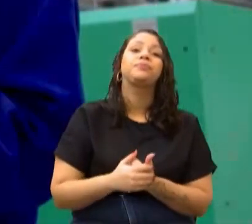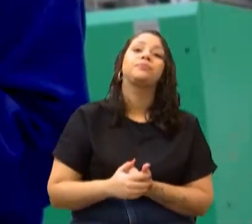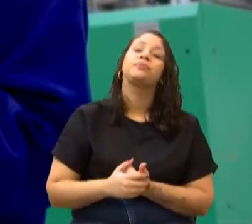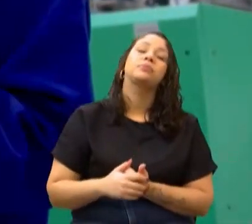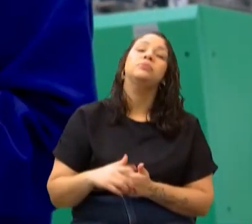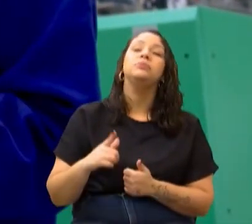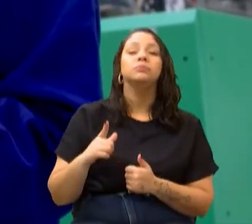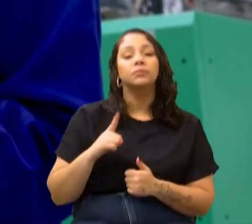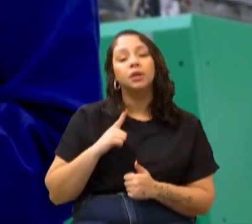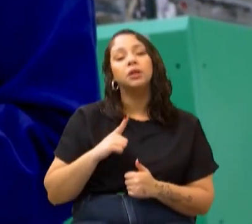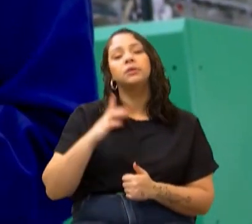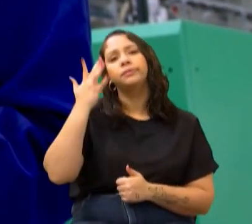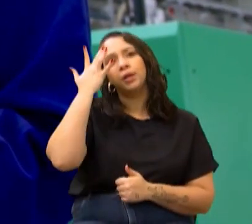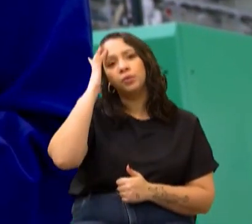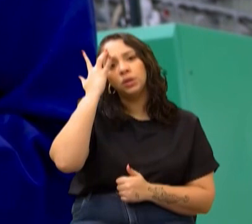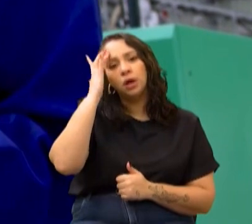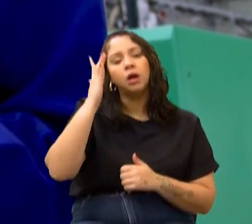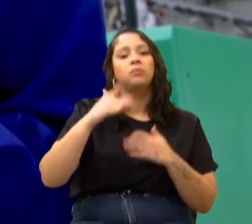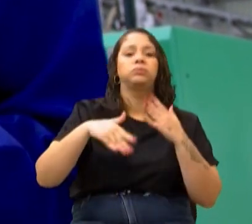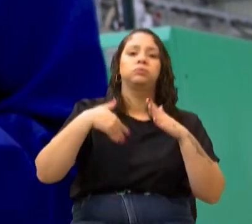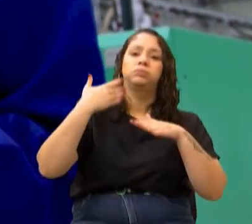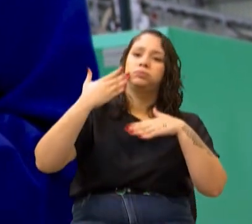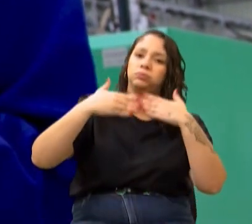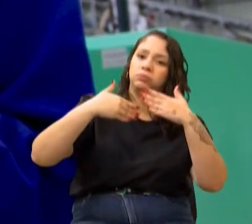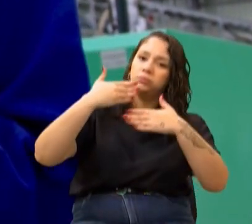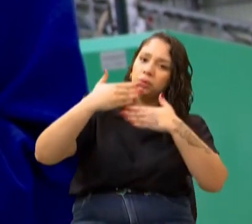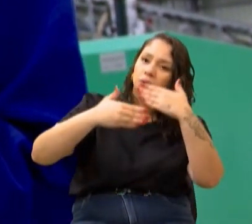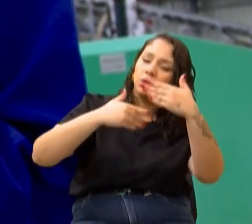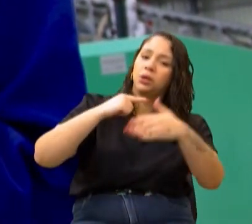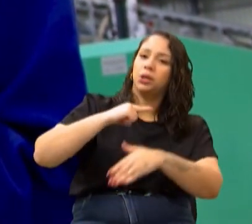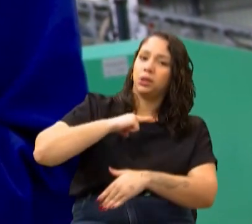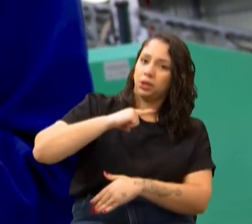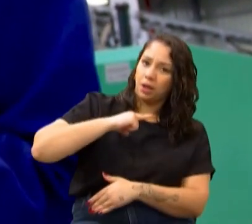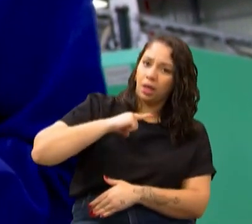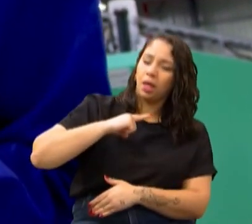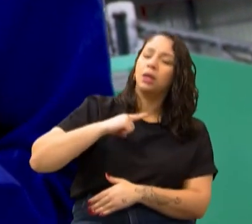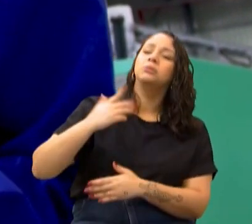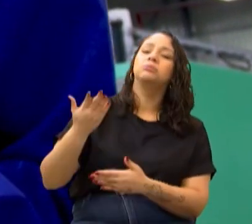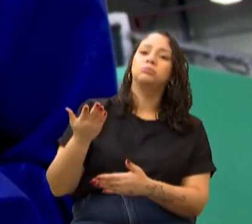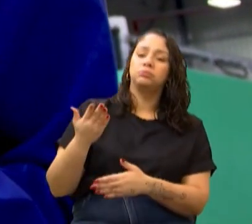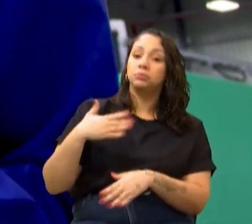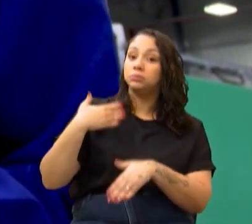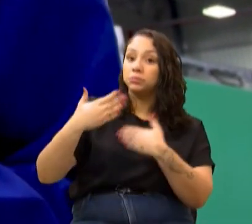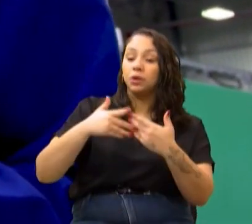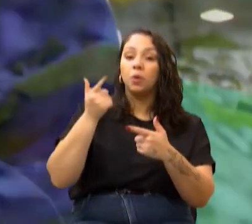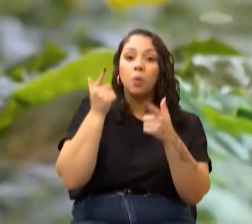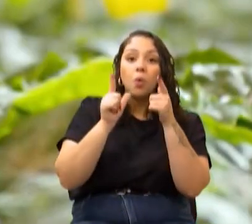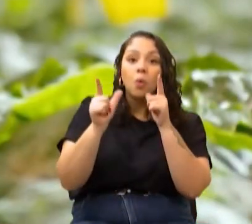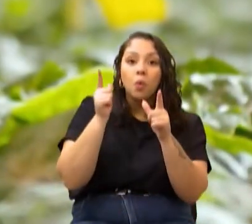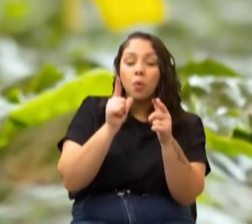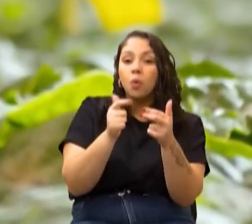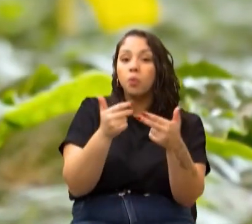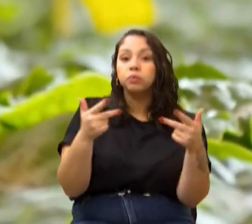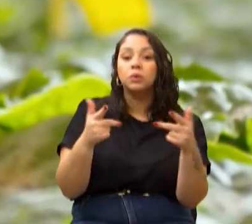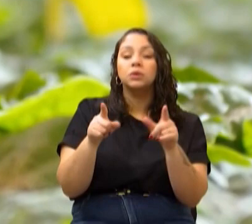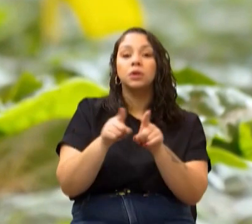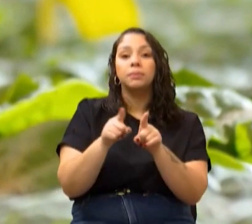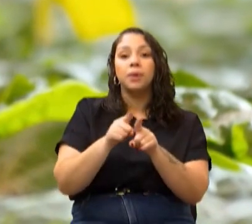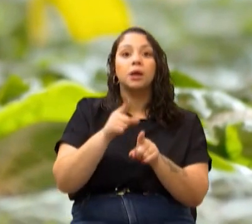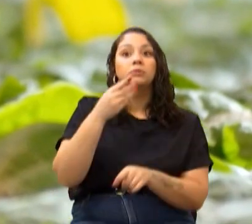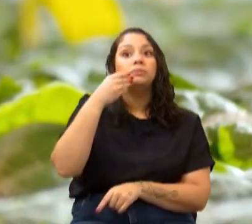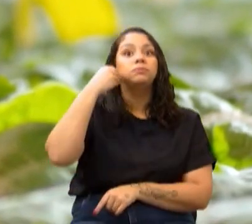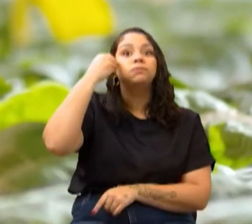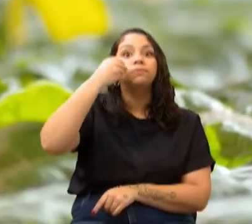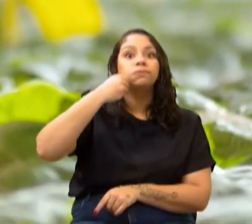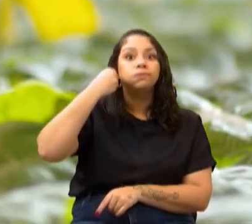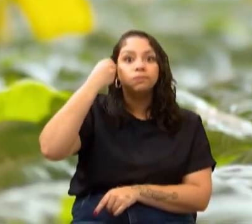experiência. À medida que a gente vai crescendo, que a gente vai se desenvolvendo, que a gente vai, né, adquirindo,